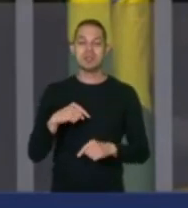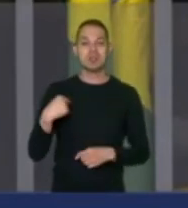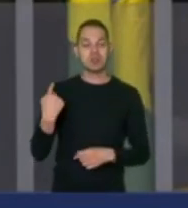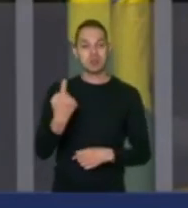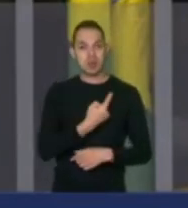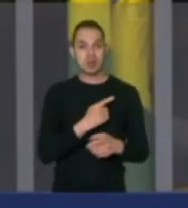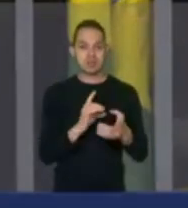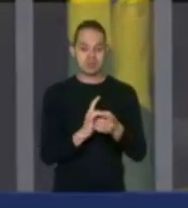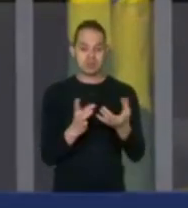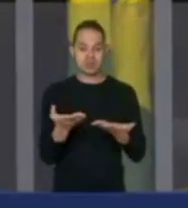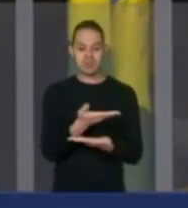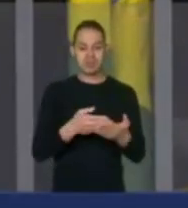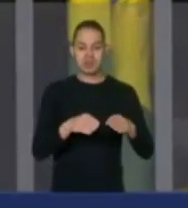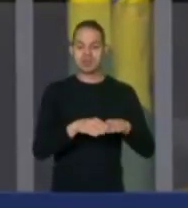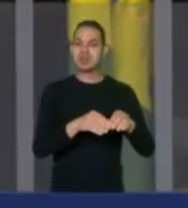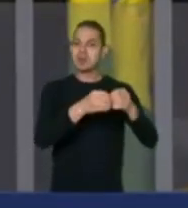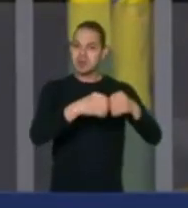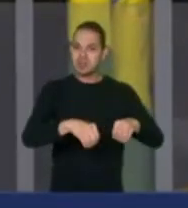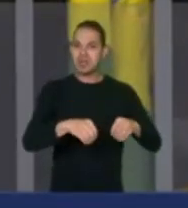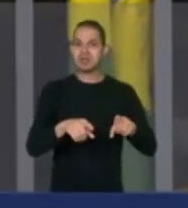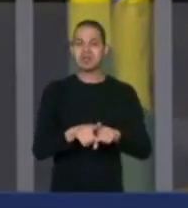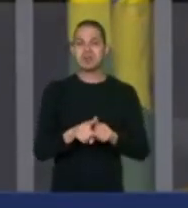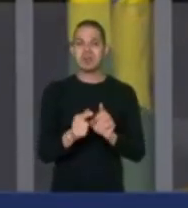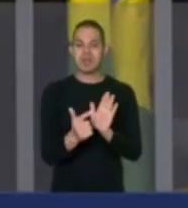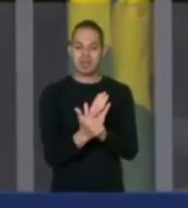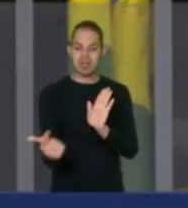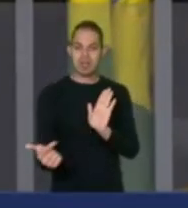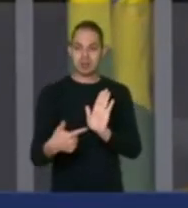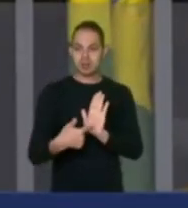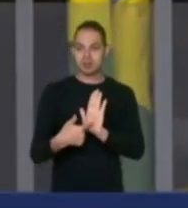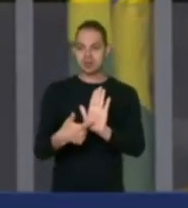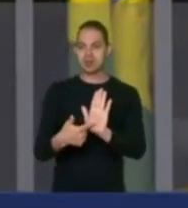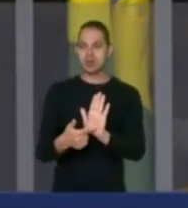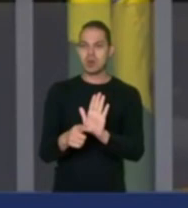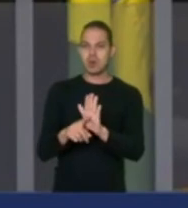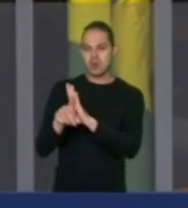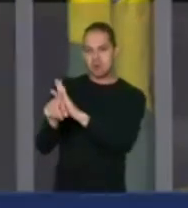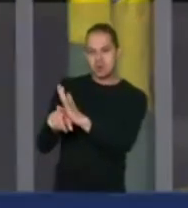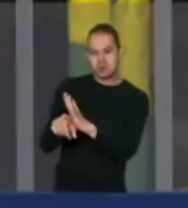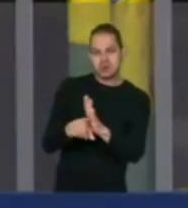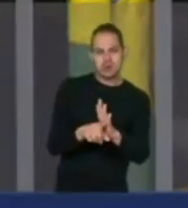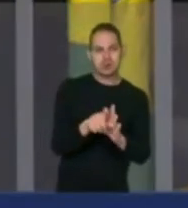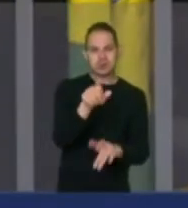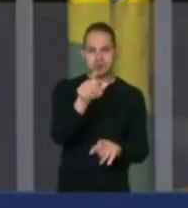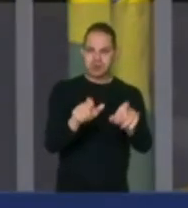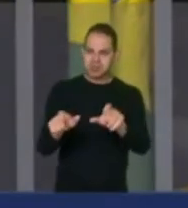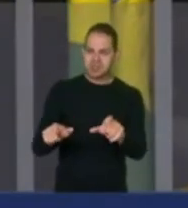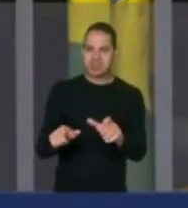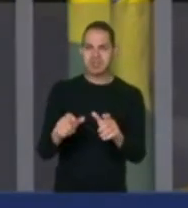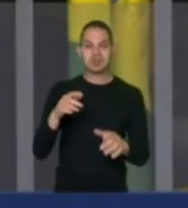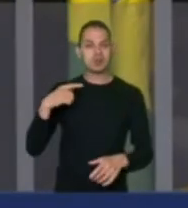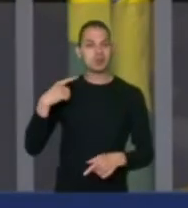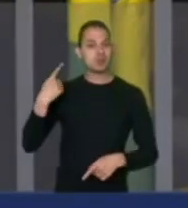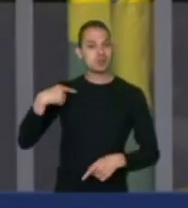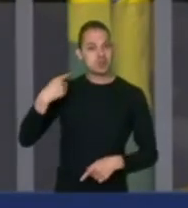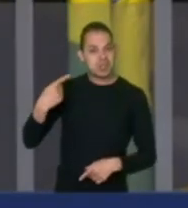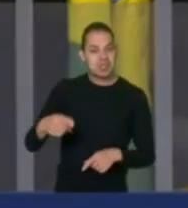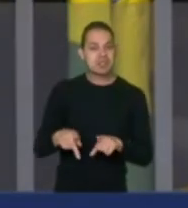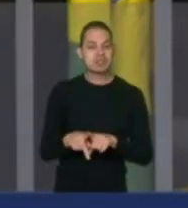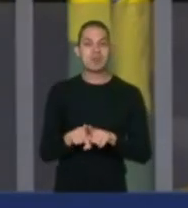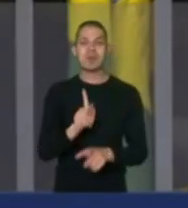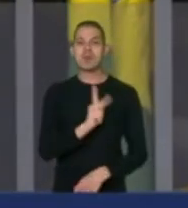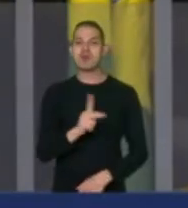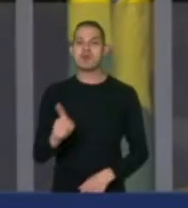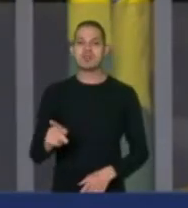nossa democracia. Diz a matéria também, consultando juristas, consultando professores de